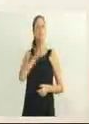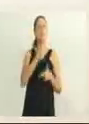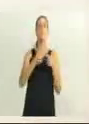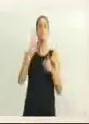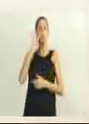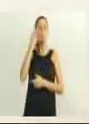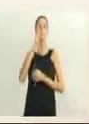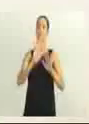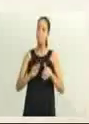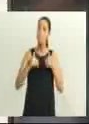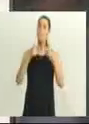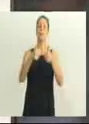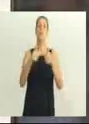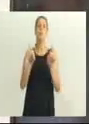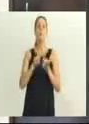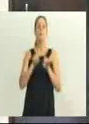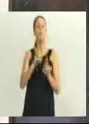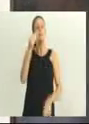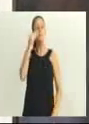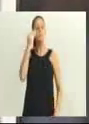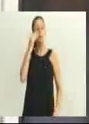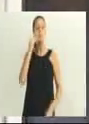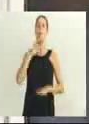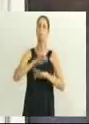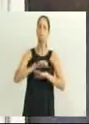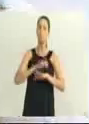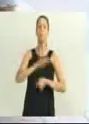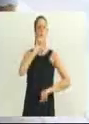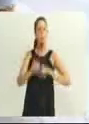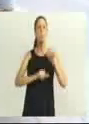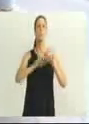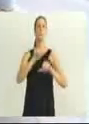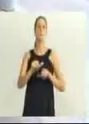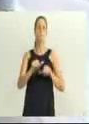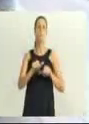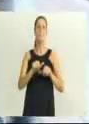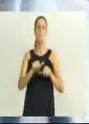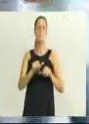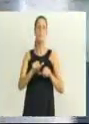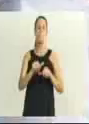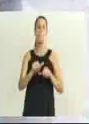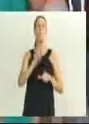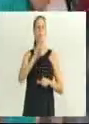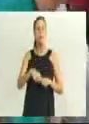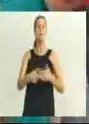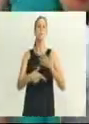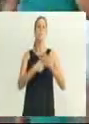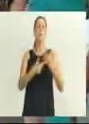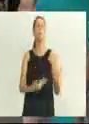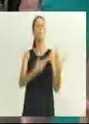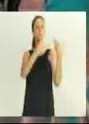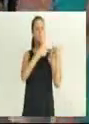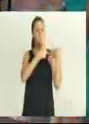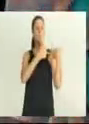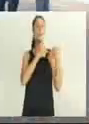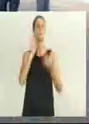tentar melhorar, para tentar fazer com que as coisas mudem. Esse é o papel que a gente vinha